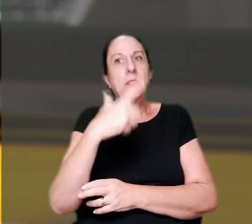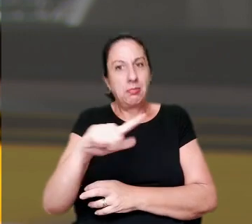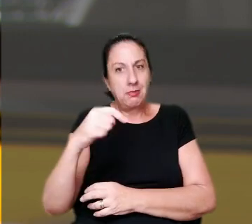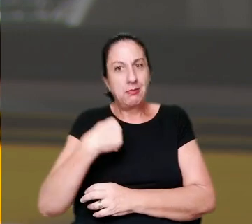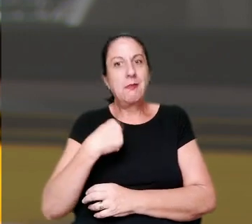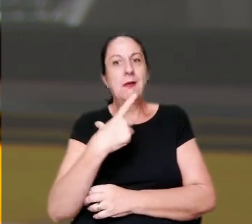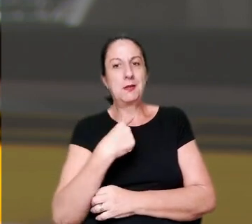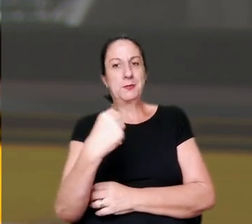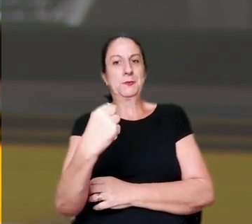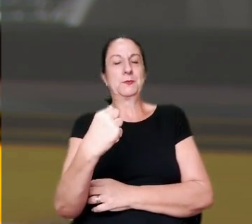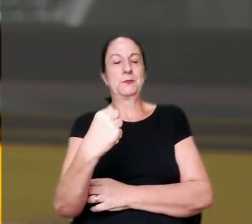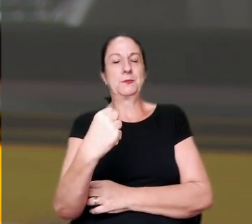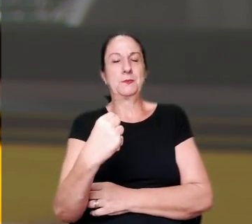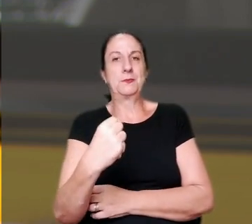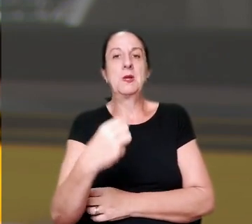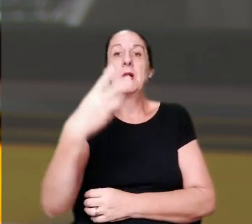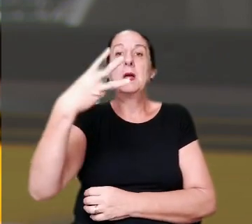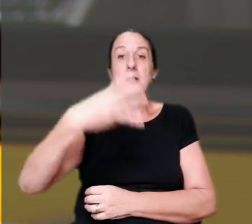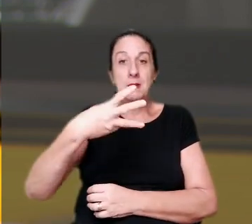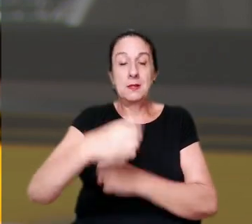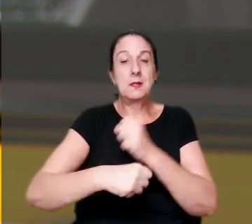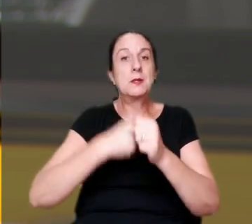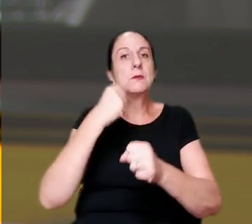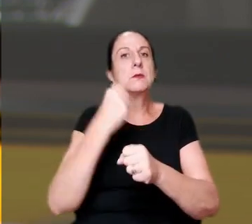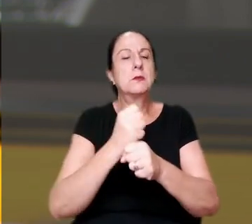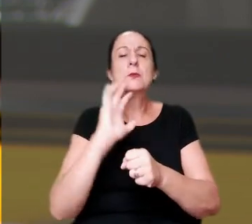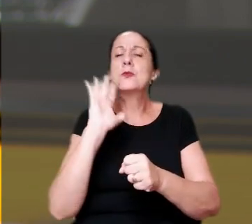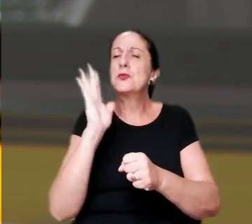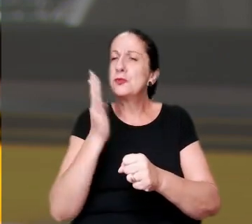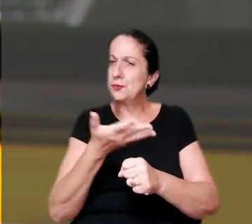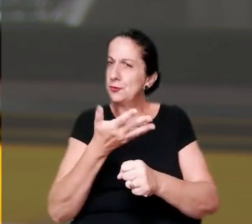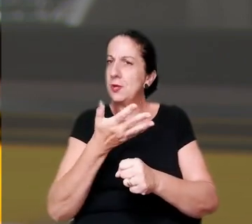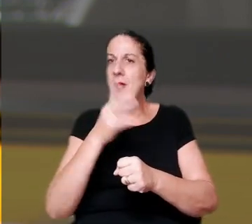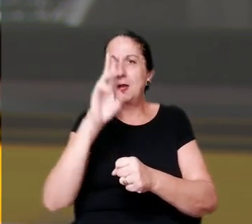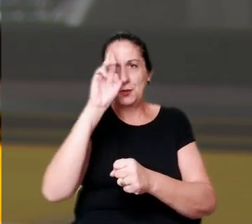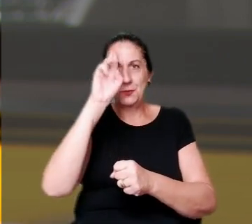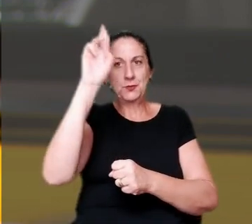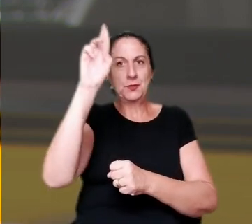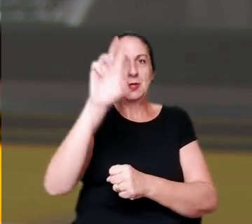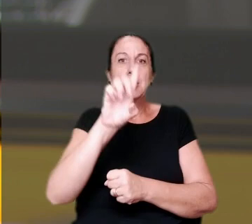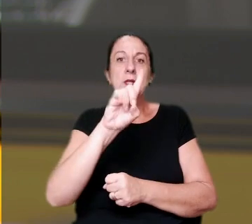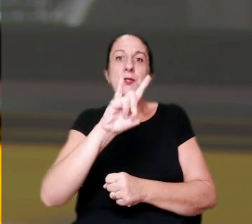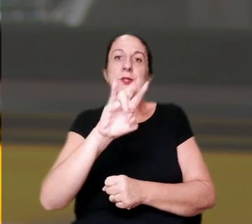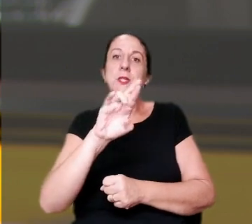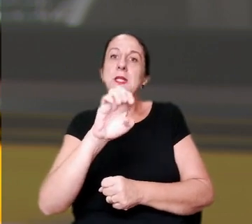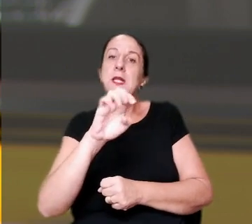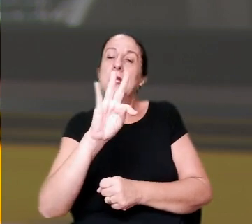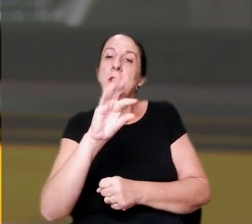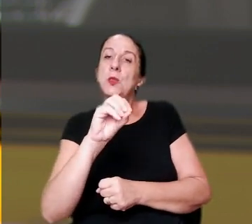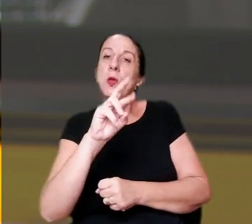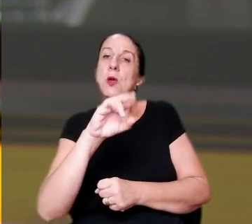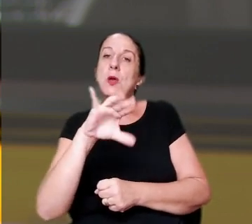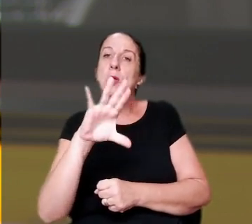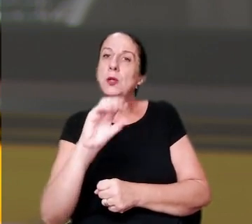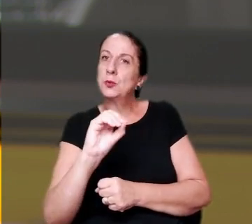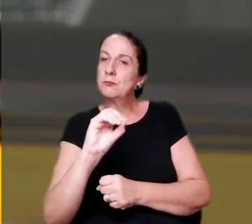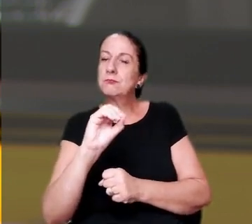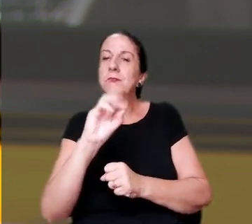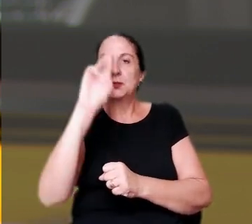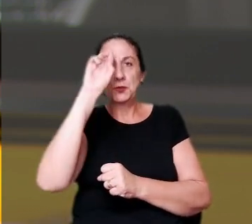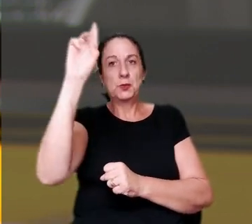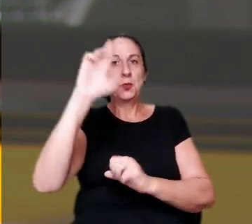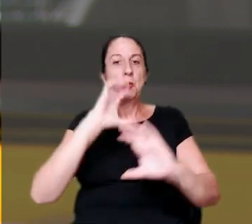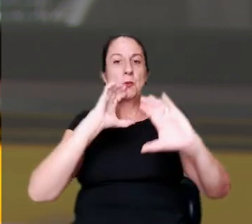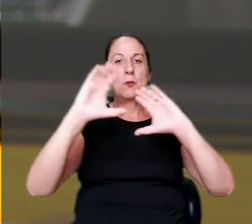fui reeleito para a classe. No terceiro ano, eu já fui eleito para o diretório, como diretor